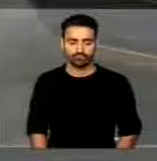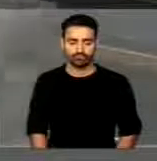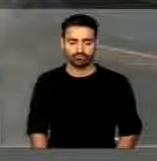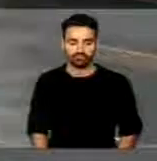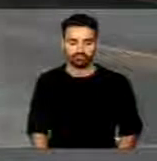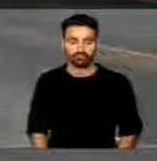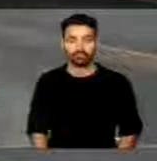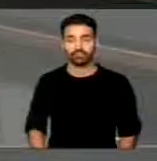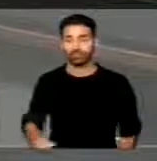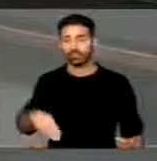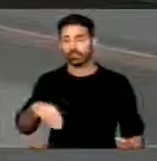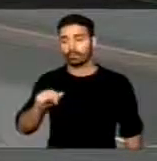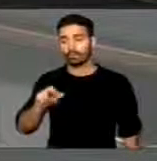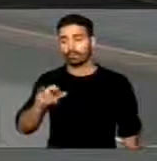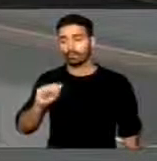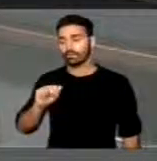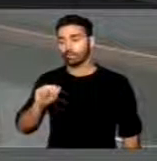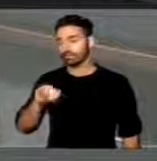Marinês falou que